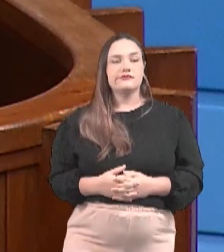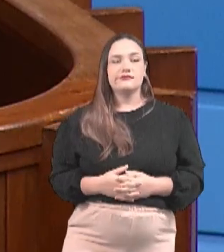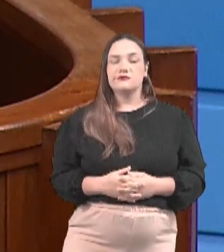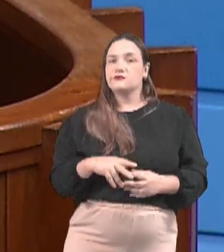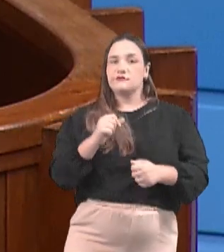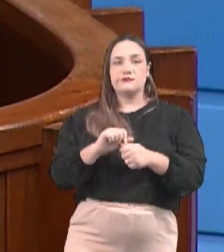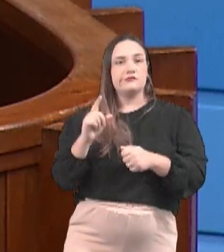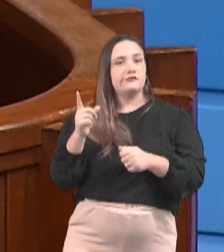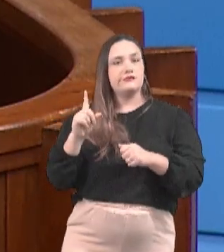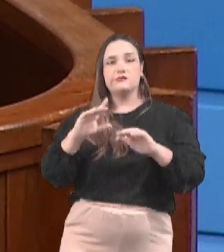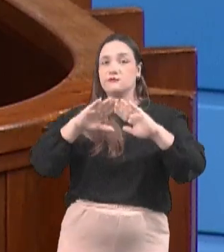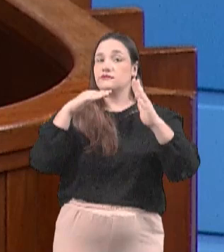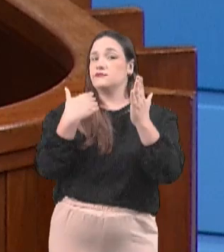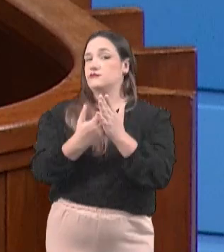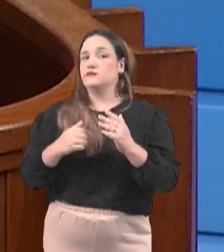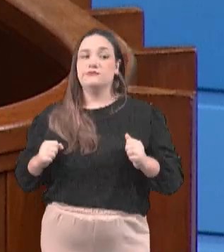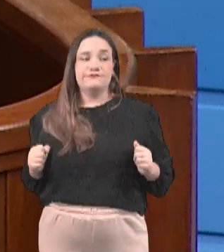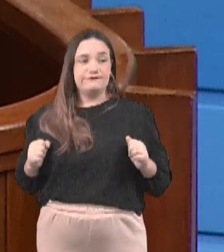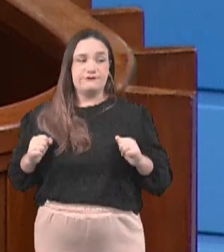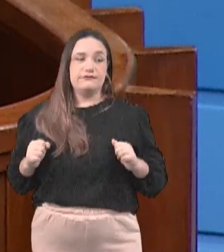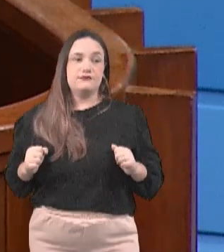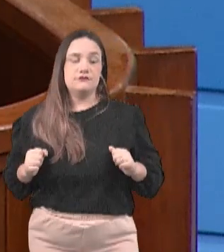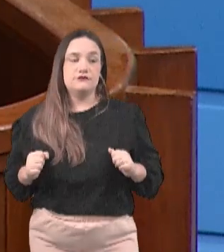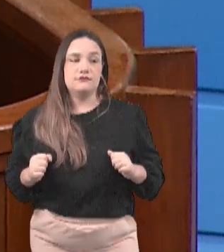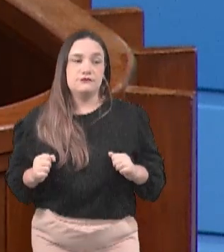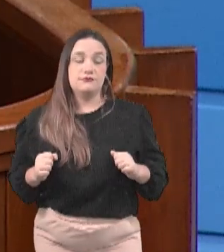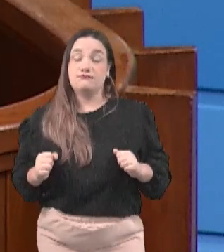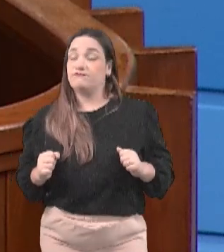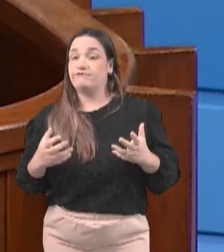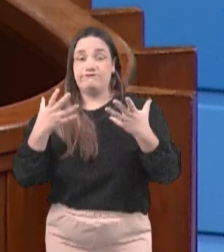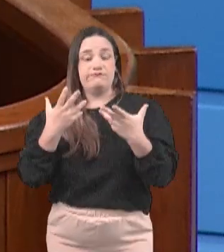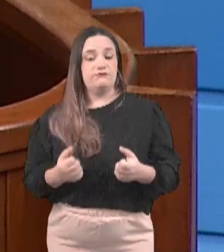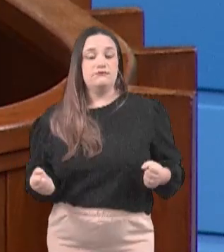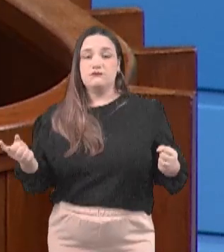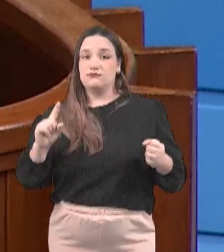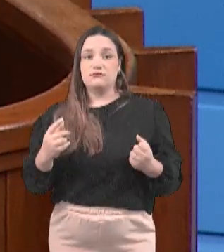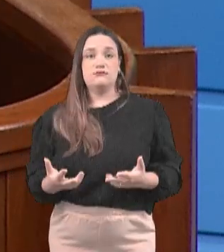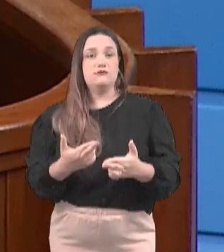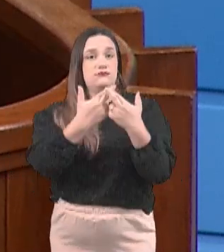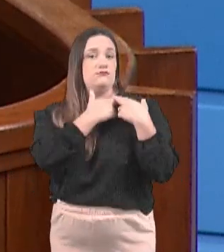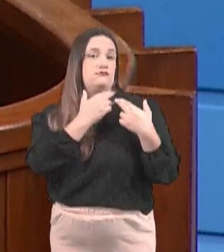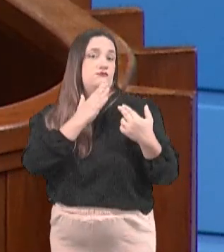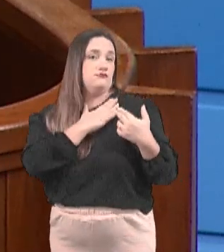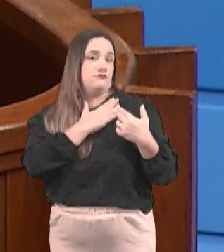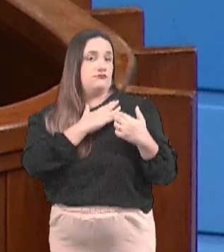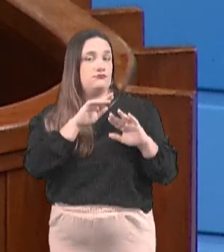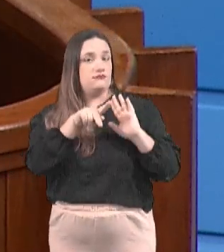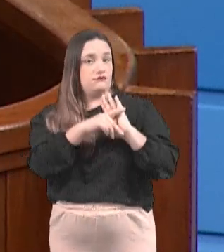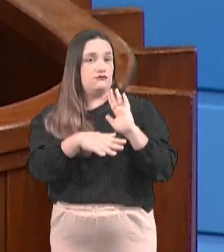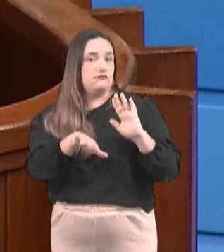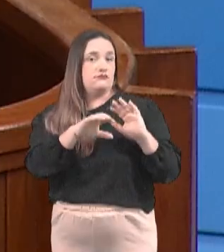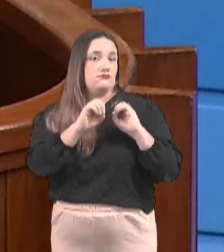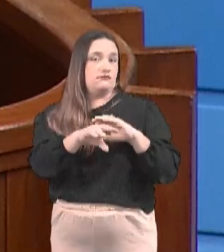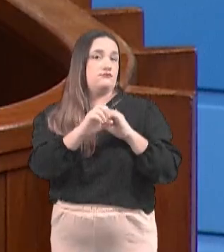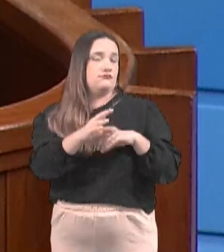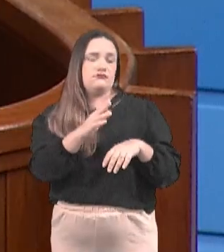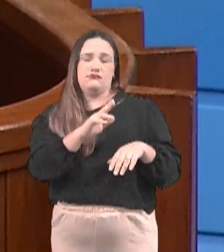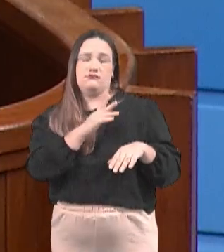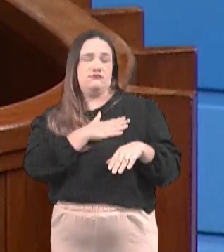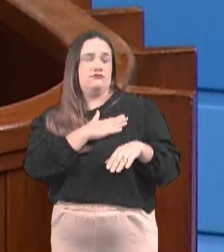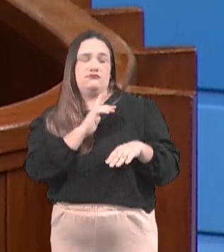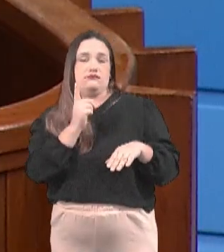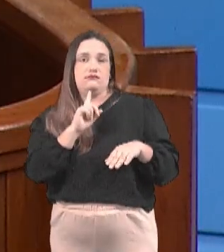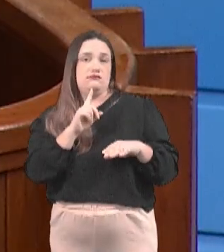construir escolas, deixou de assumir a sua responsabilidade e passa toda essa responsabilidade para os